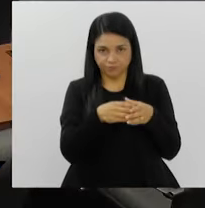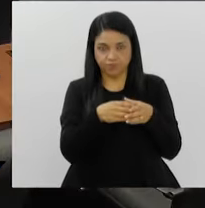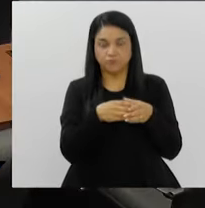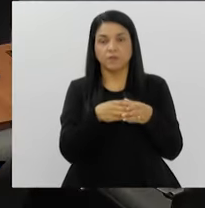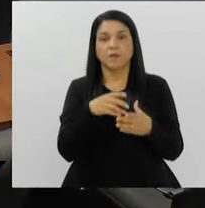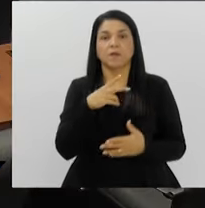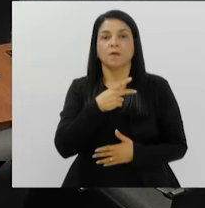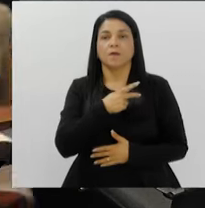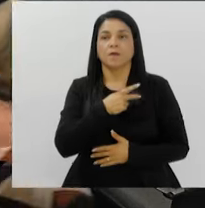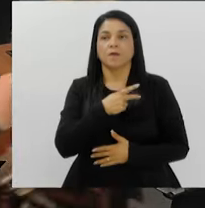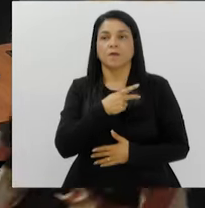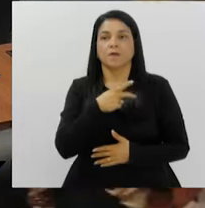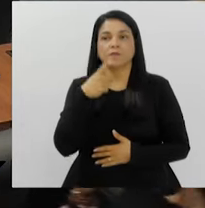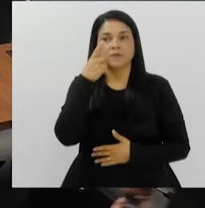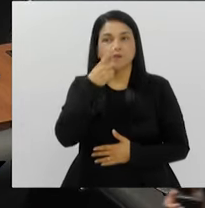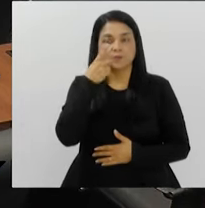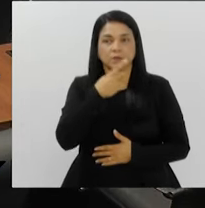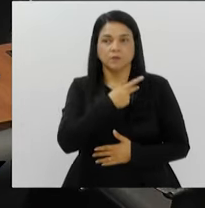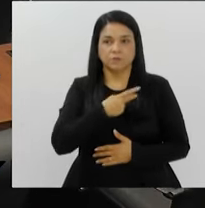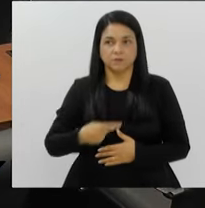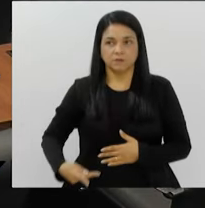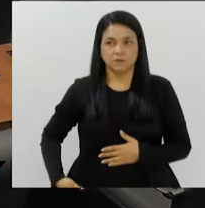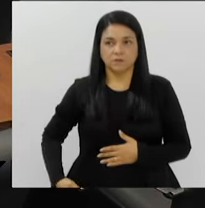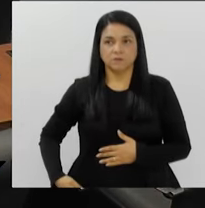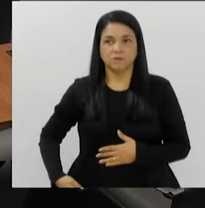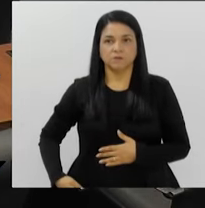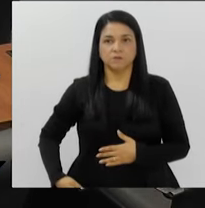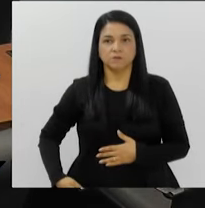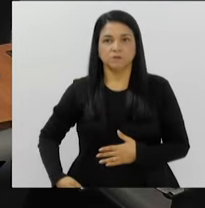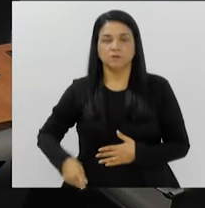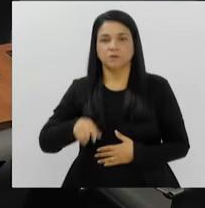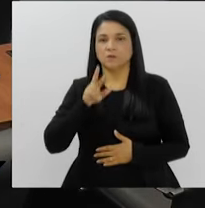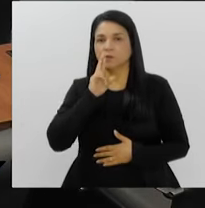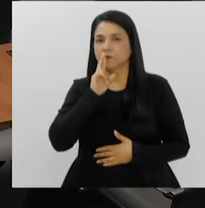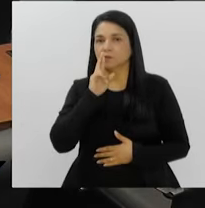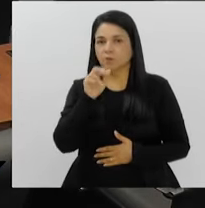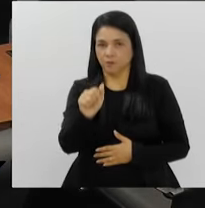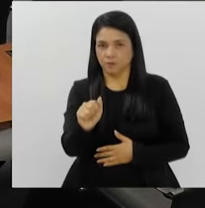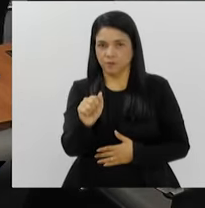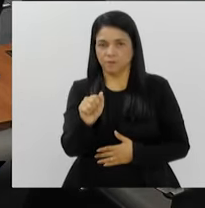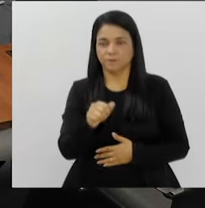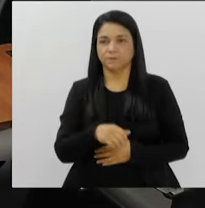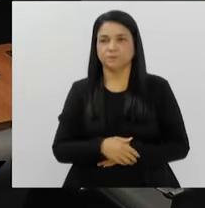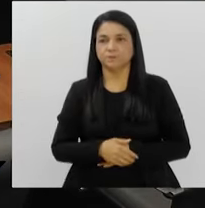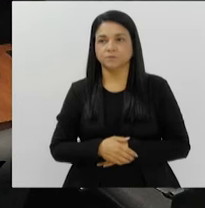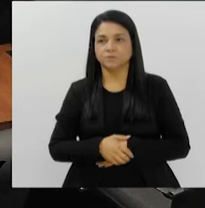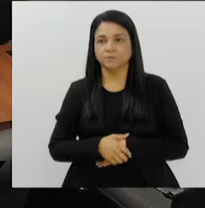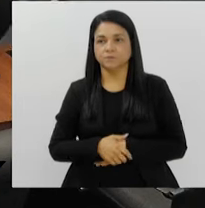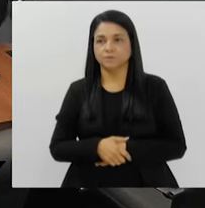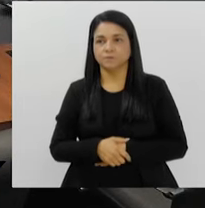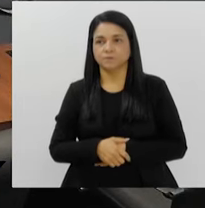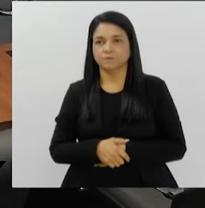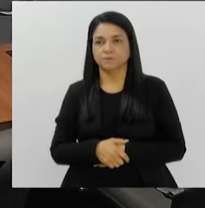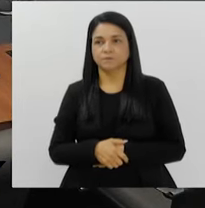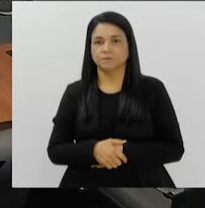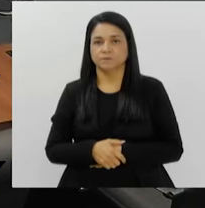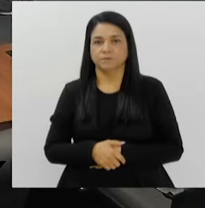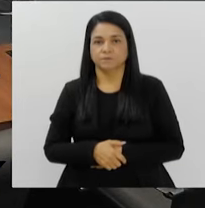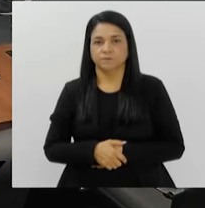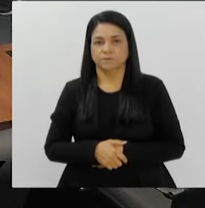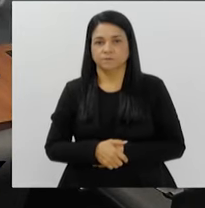deputado, presidente, querido amigo, Dom Rodrigo Amorim.